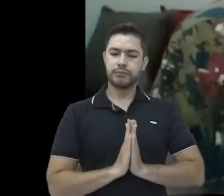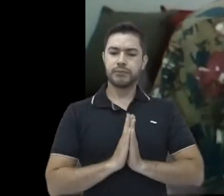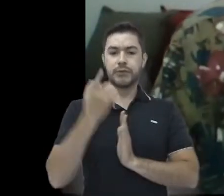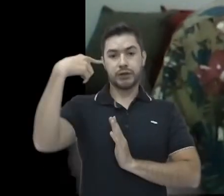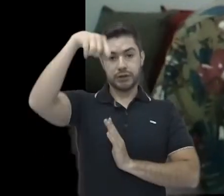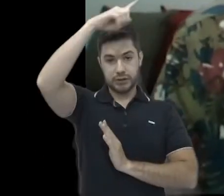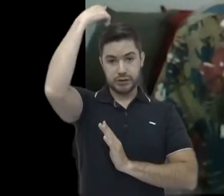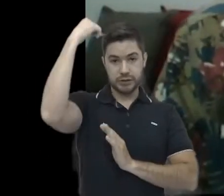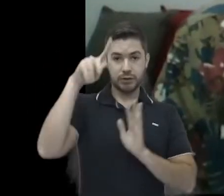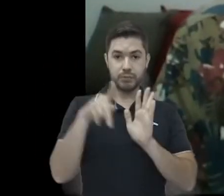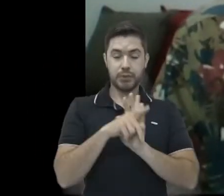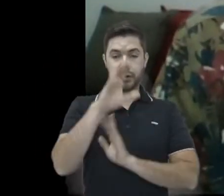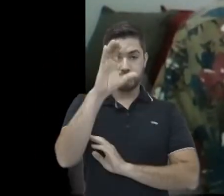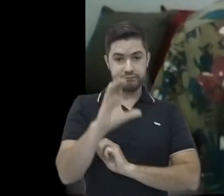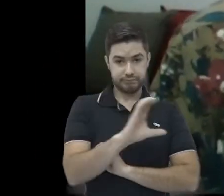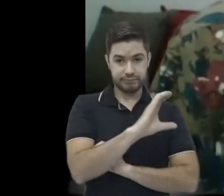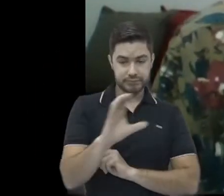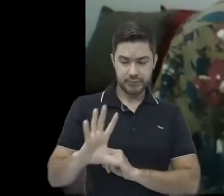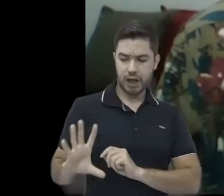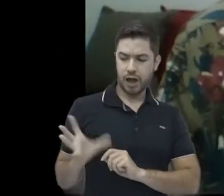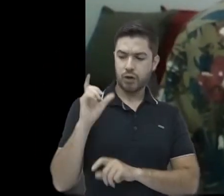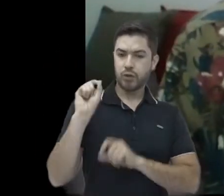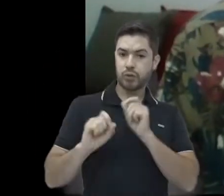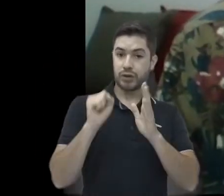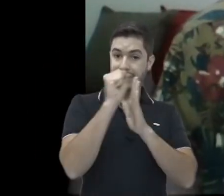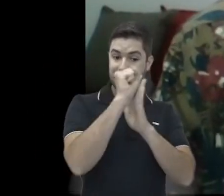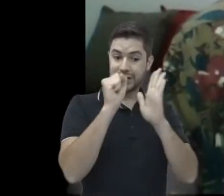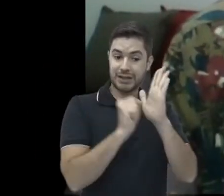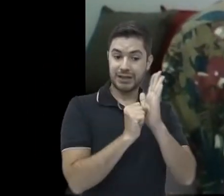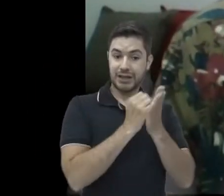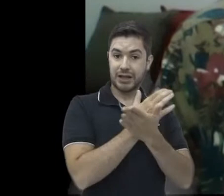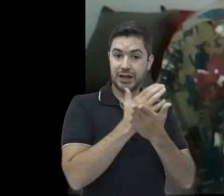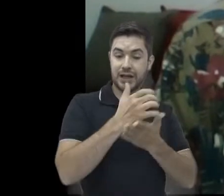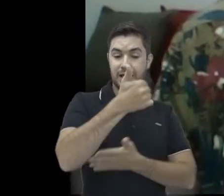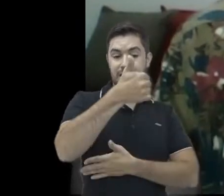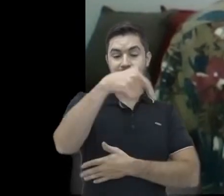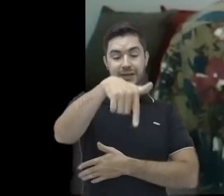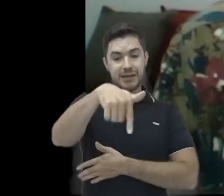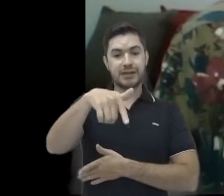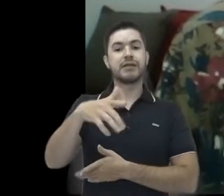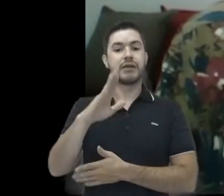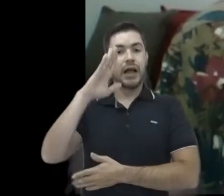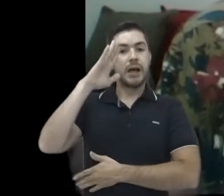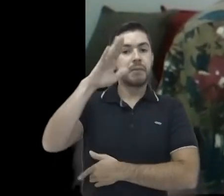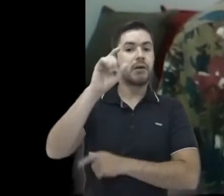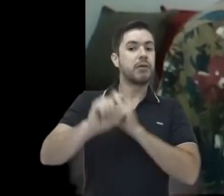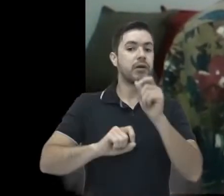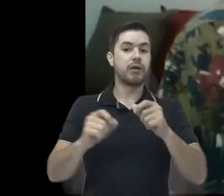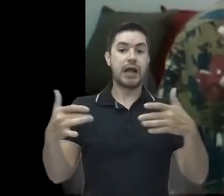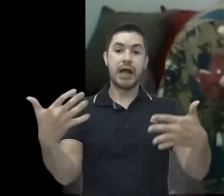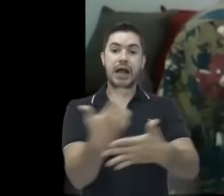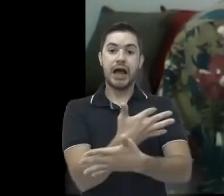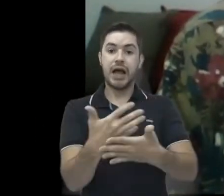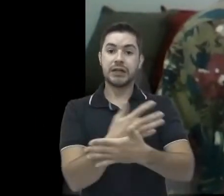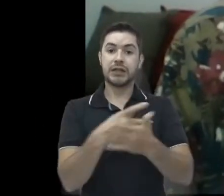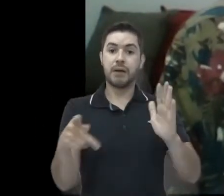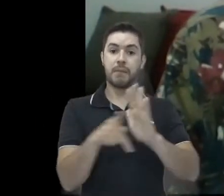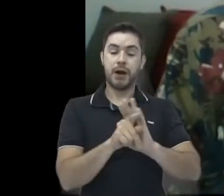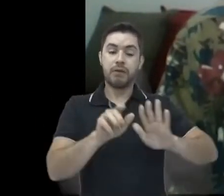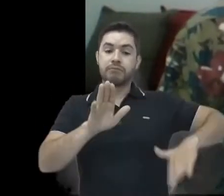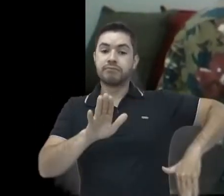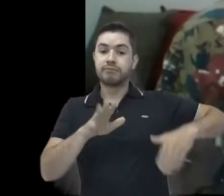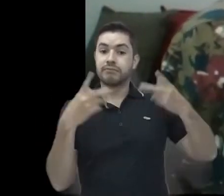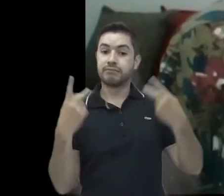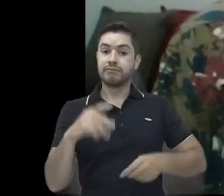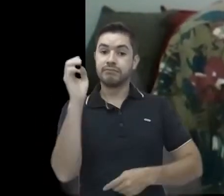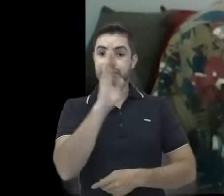catolicismo. Isso acontece a partir do século XVII, principalmente nas cidades do litoral brasileiro. A